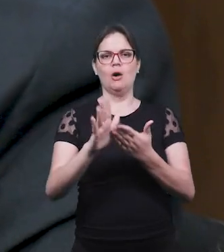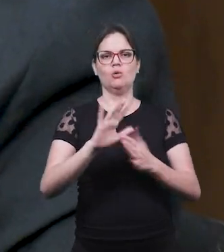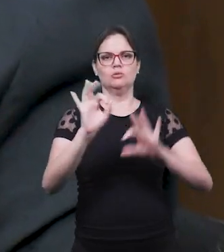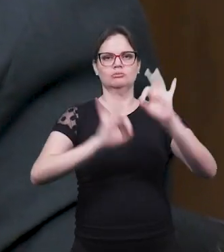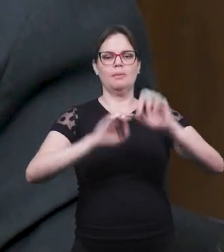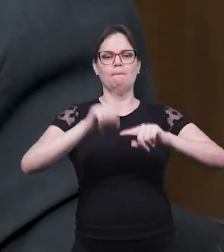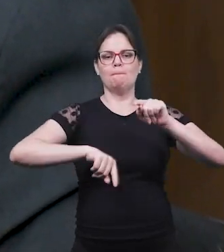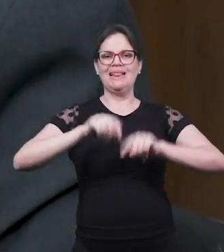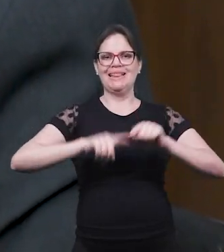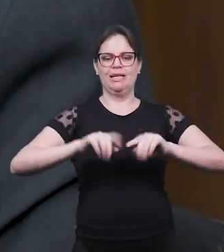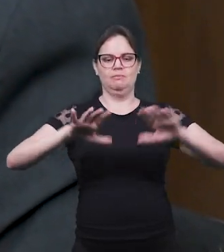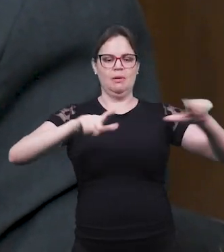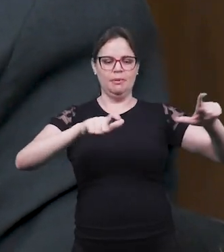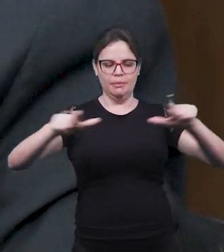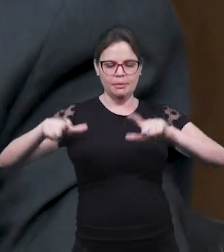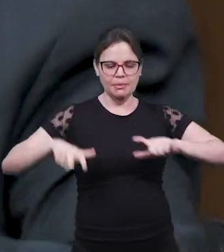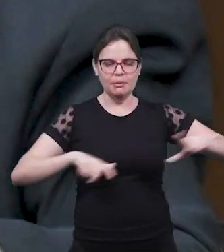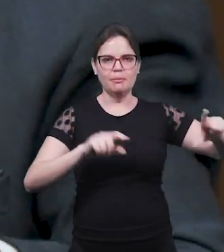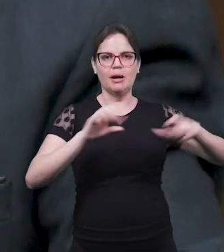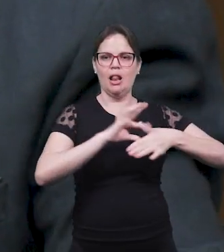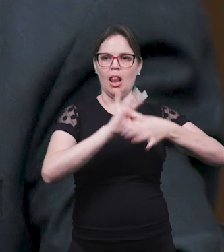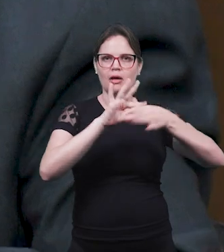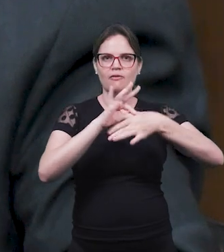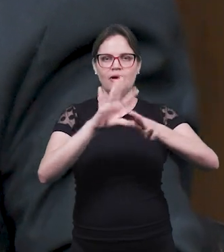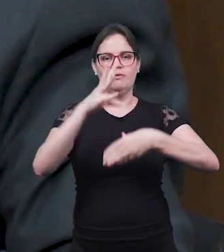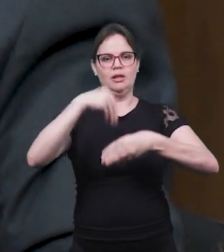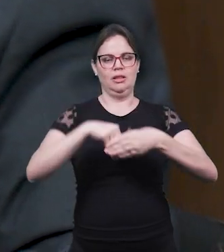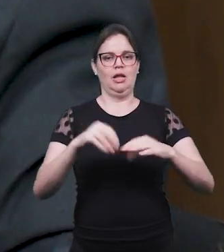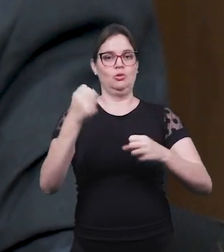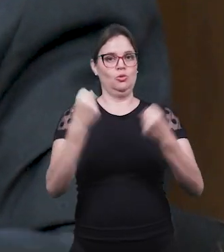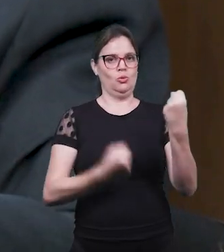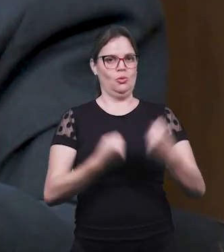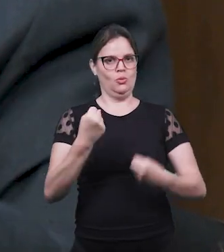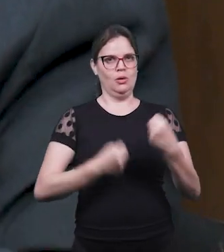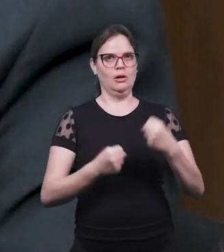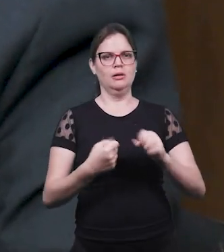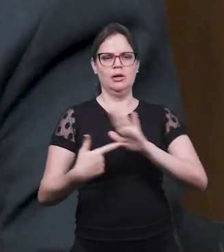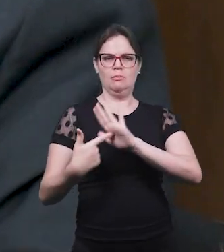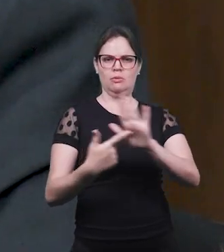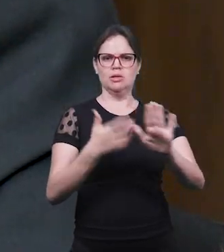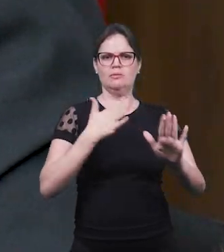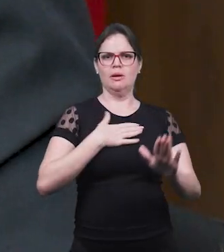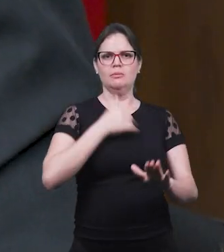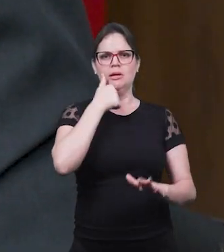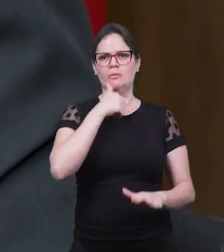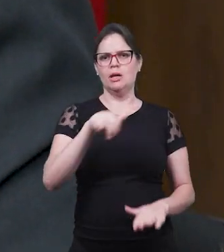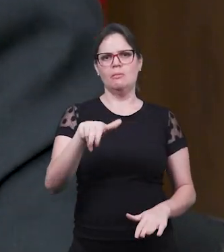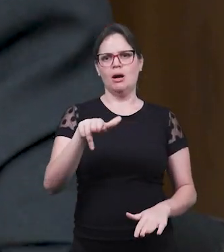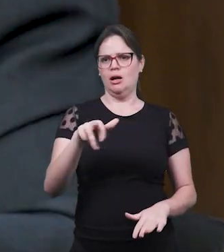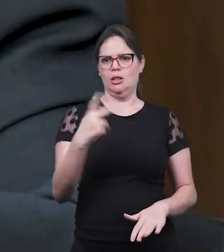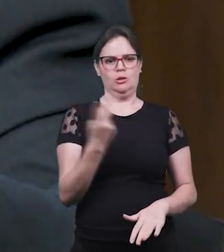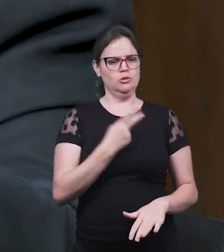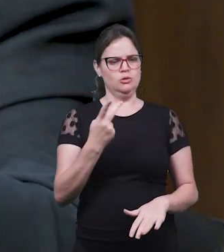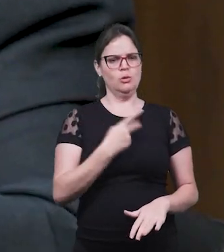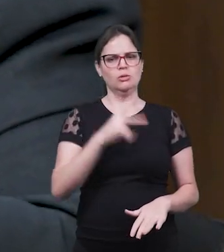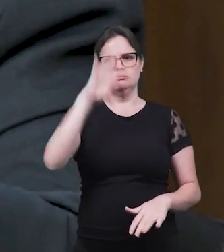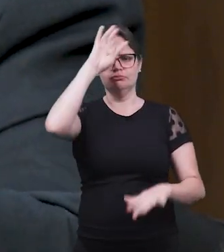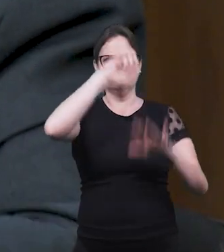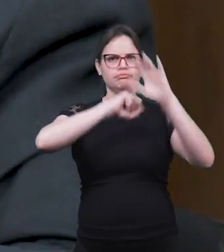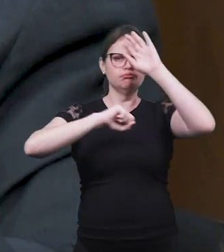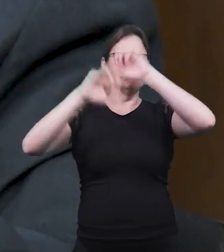podiam adquirir em livrarias evangélicas. Ela levava os cartazes dentro do carro e dava uma aula para mim e para minha irmã. Né? A gente